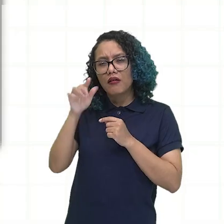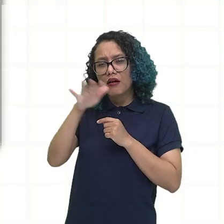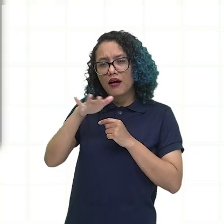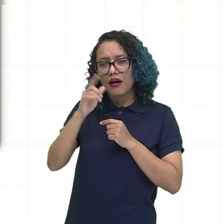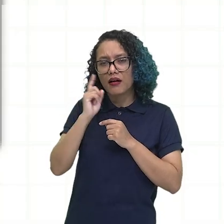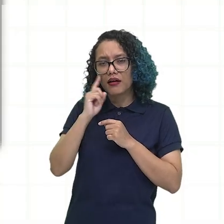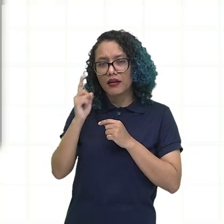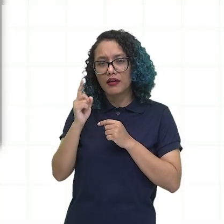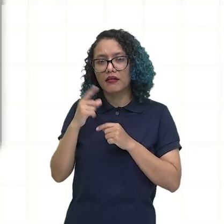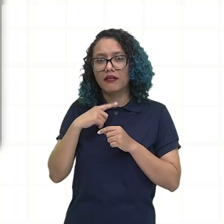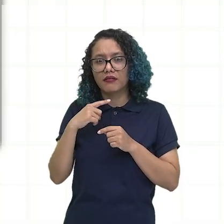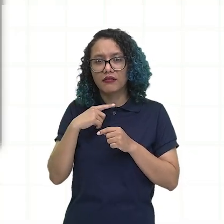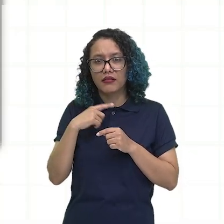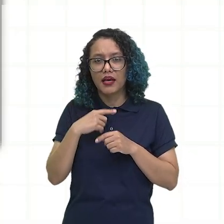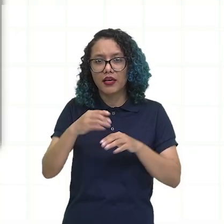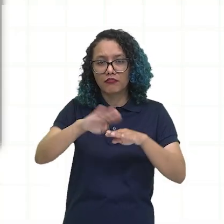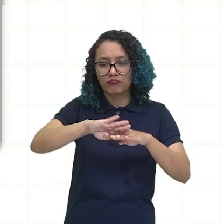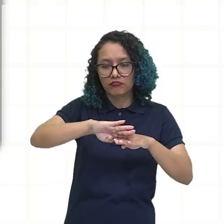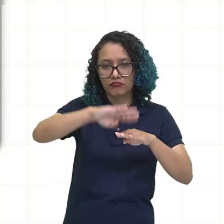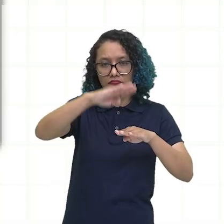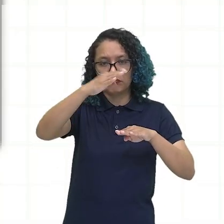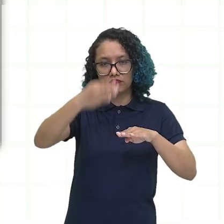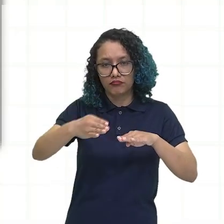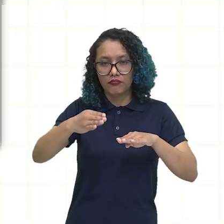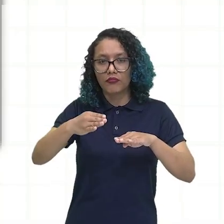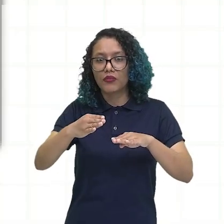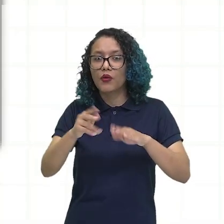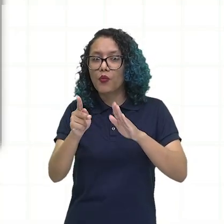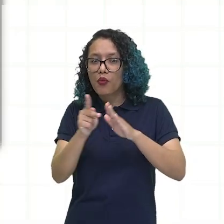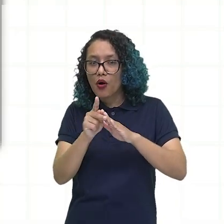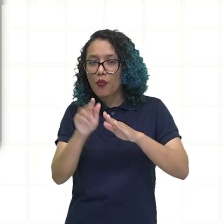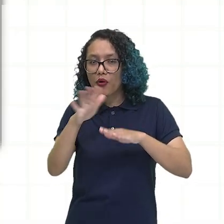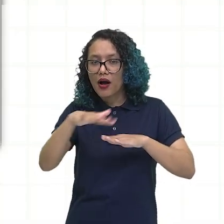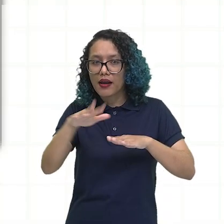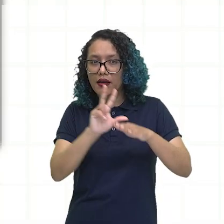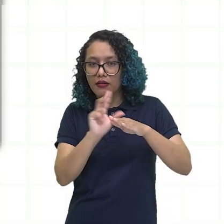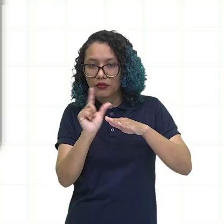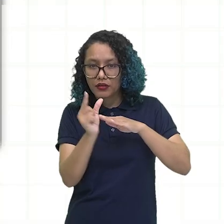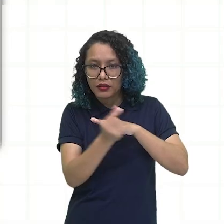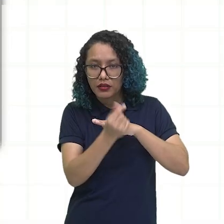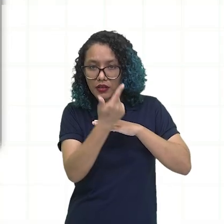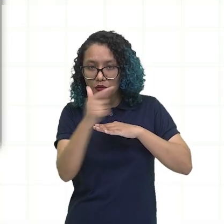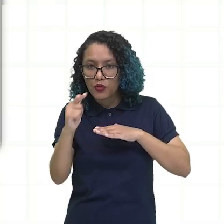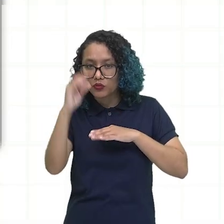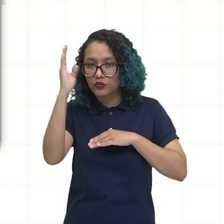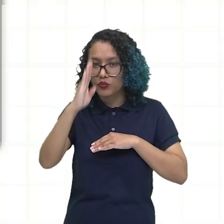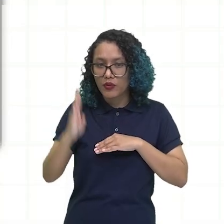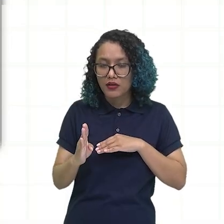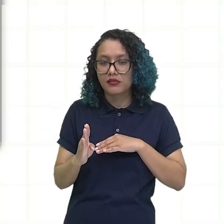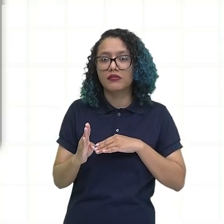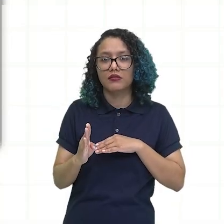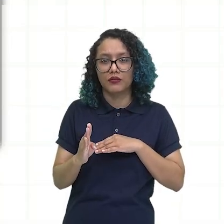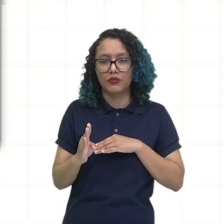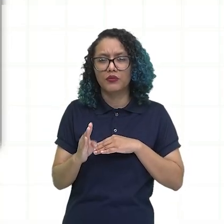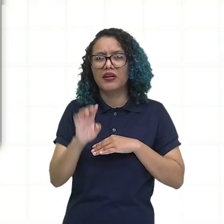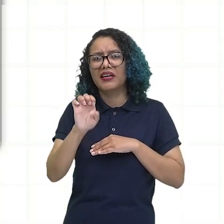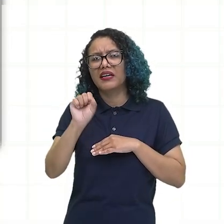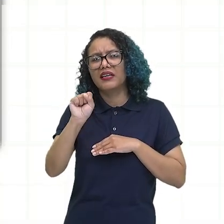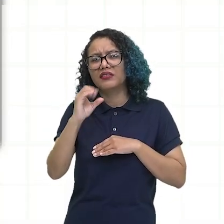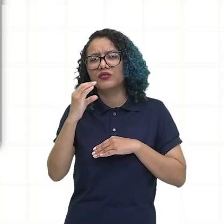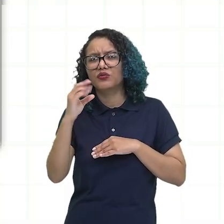os 2 escudos, o escudo da Guiana e o escudo brasileiro. O que é